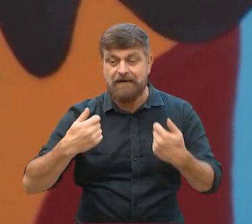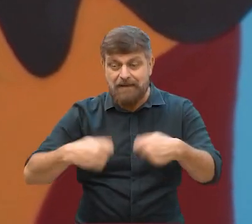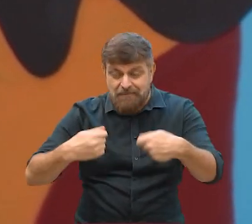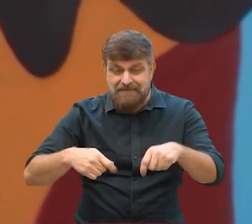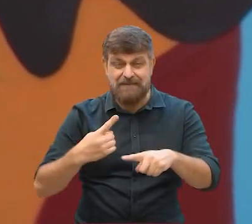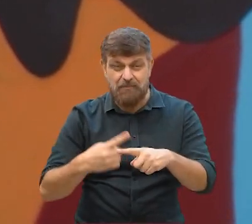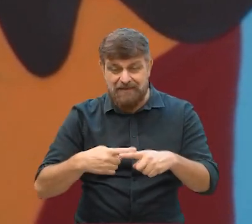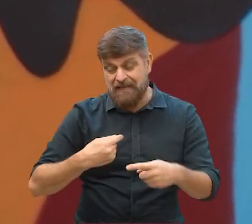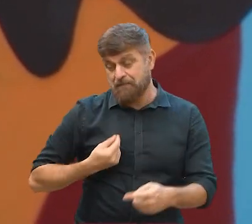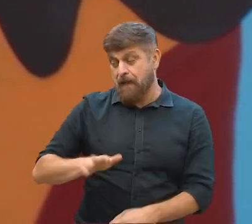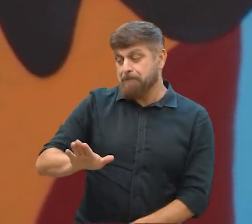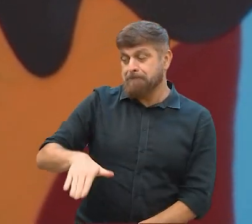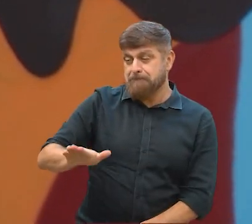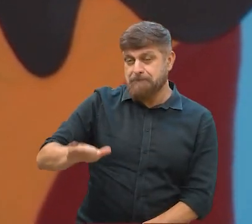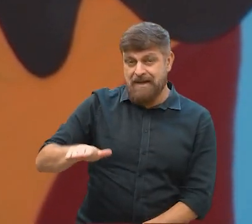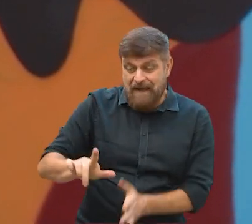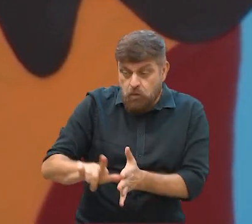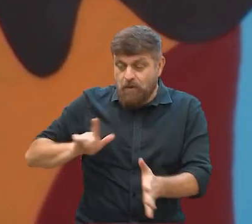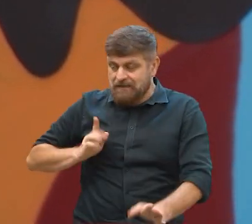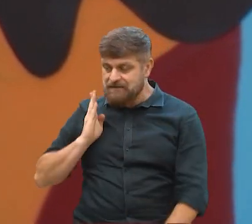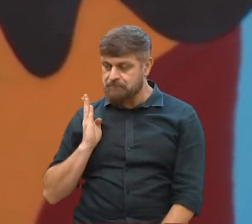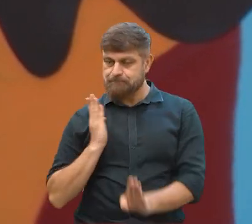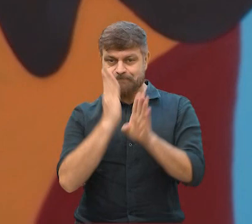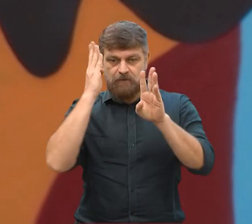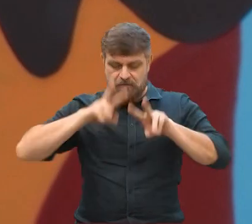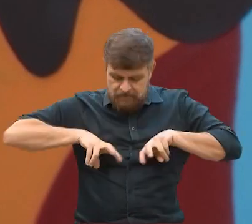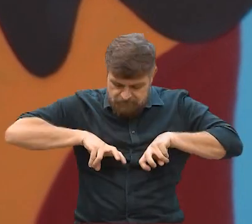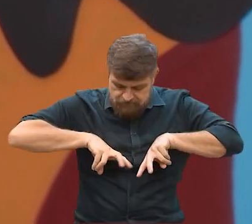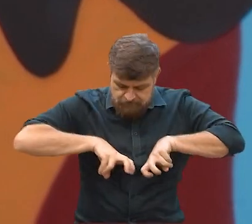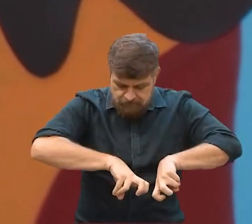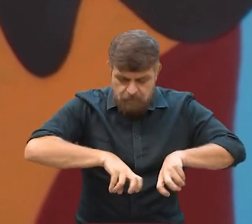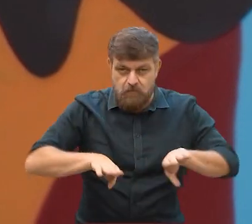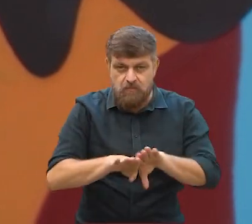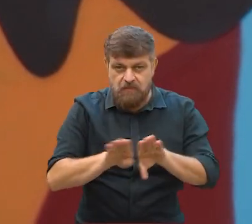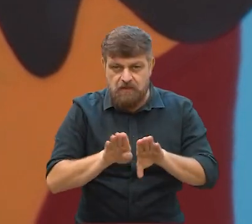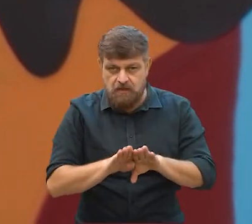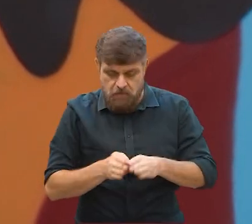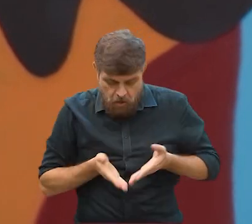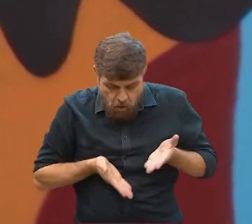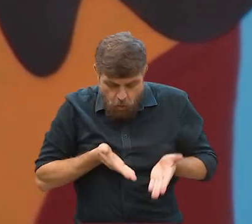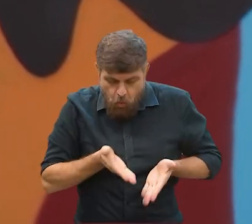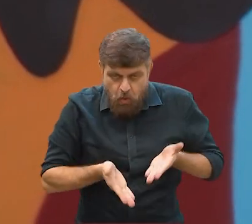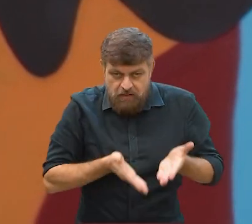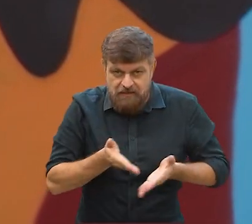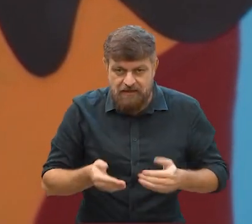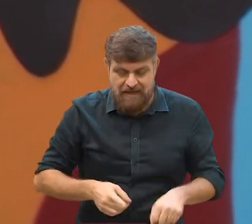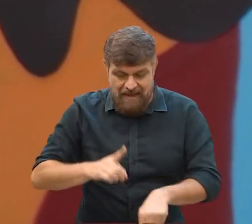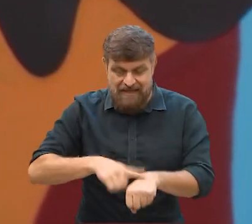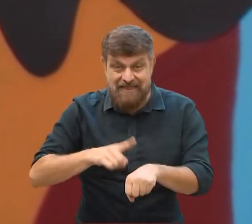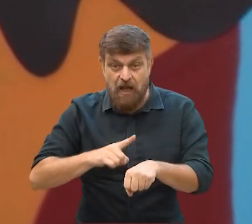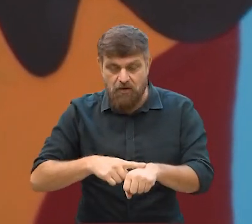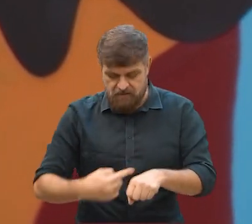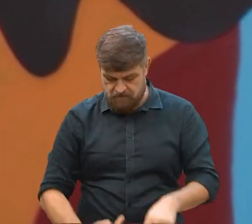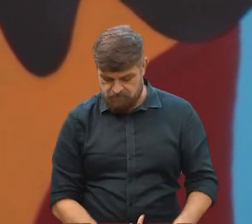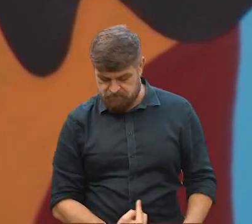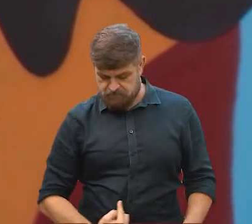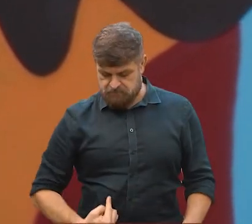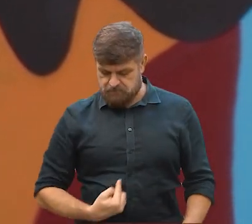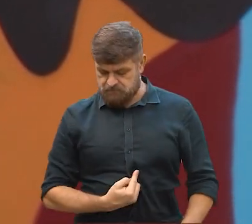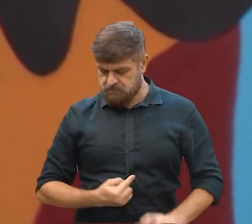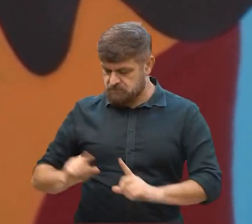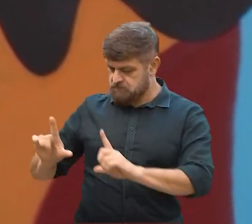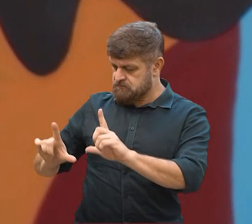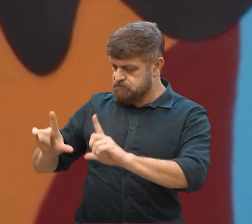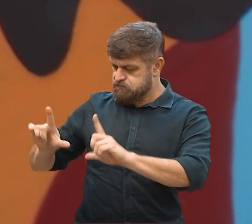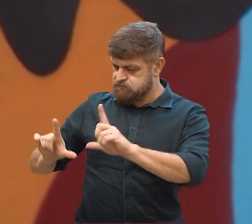porque é muito mais barato fazer o diagnóstico precoce. E às vezes até fazer o tratamento do câncer pela própria colonoscopia